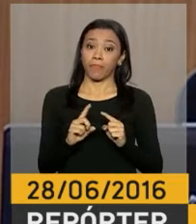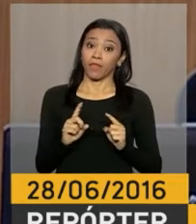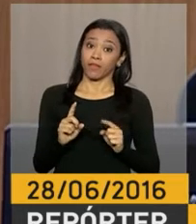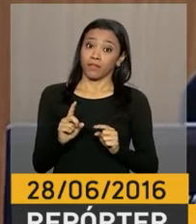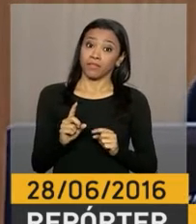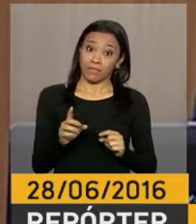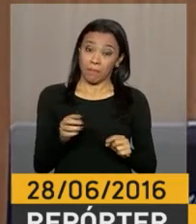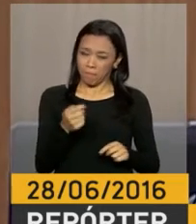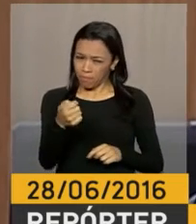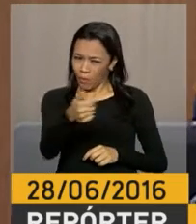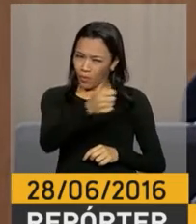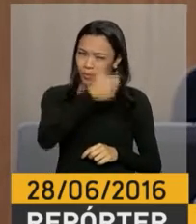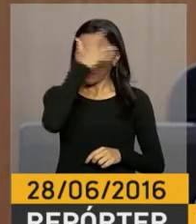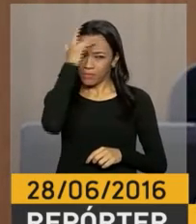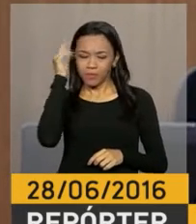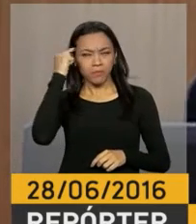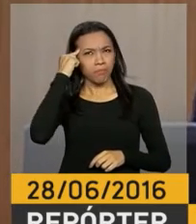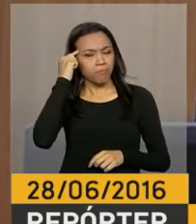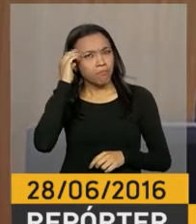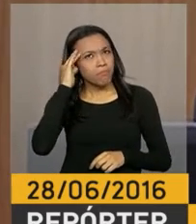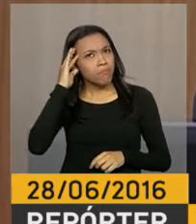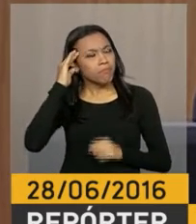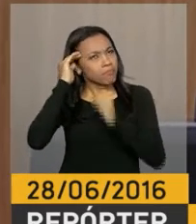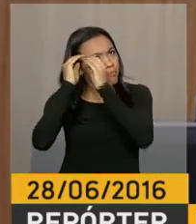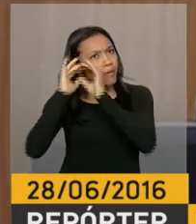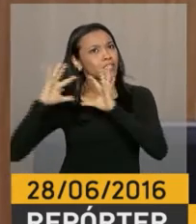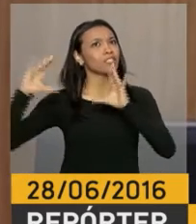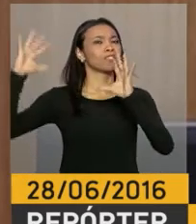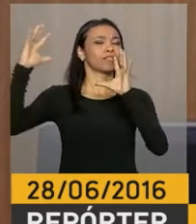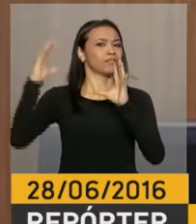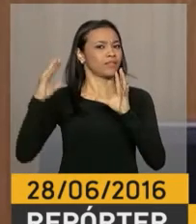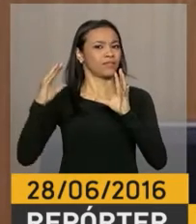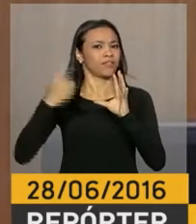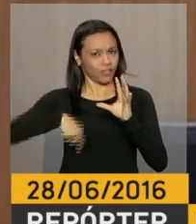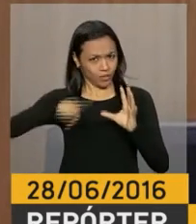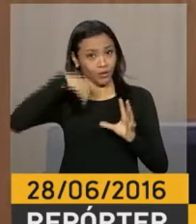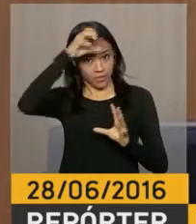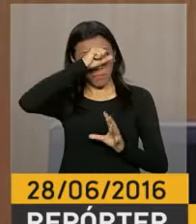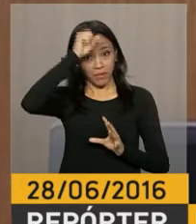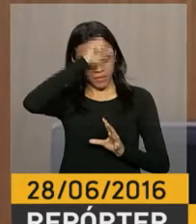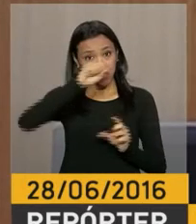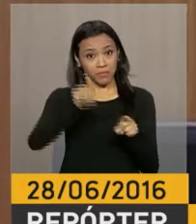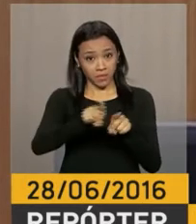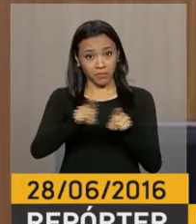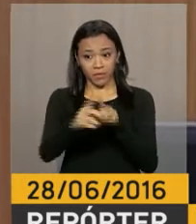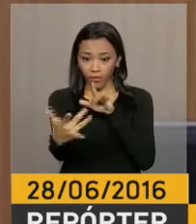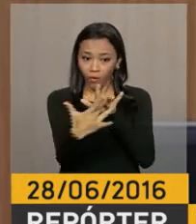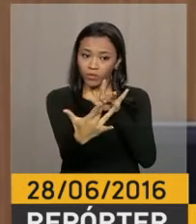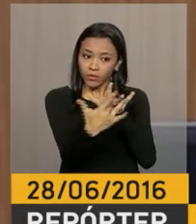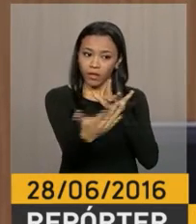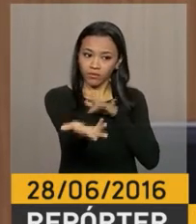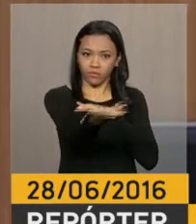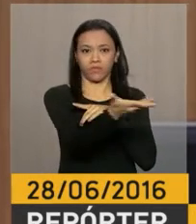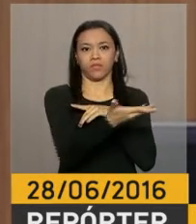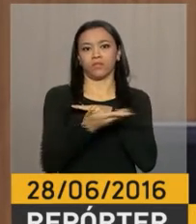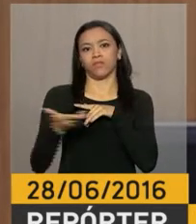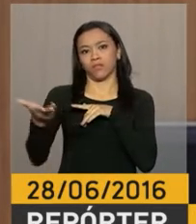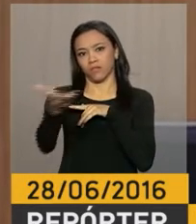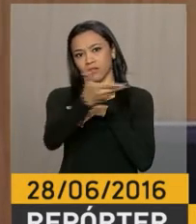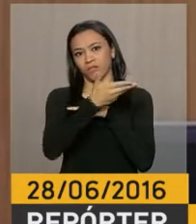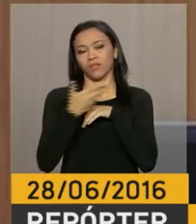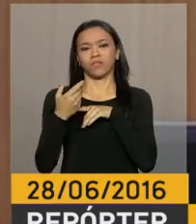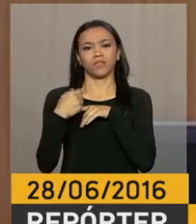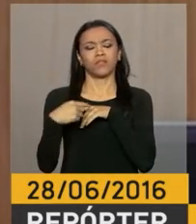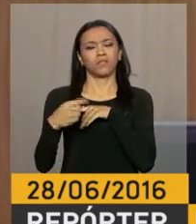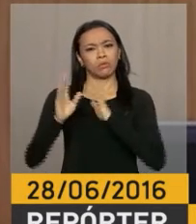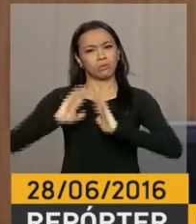poucos imaginam o quanto nós aprendemos a partir desse contato com vocês. Foi a partir das